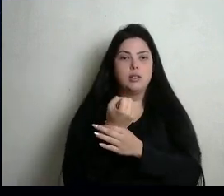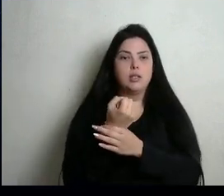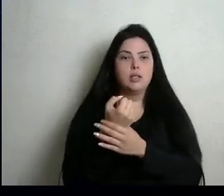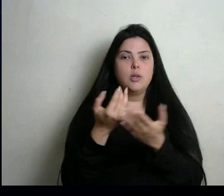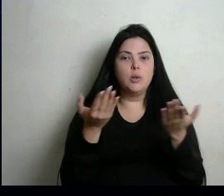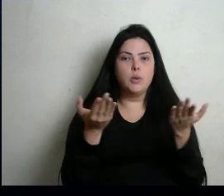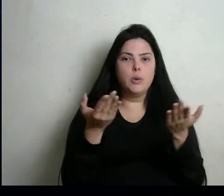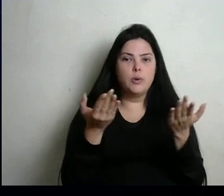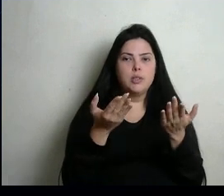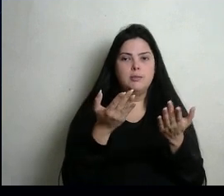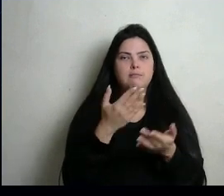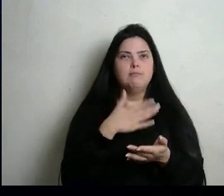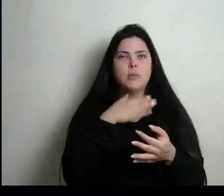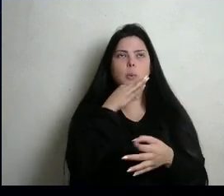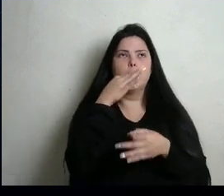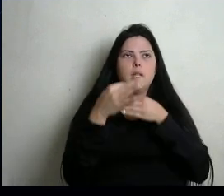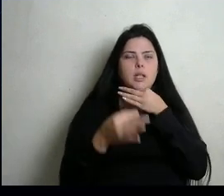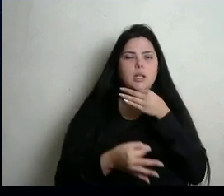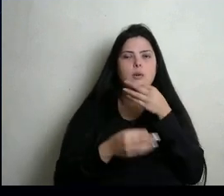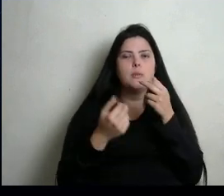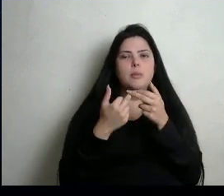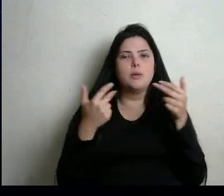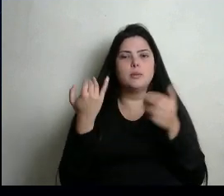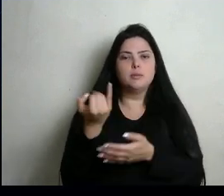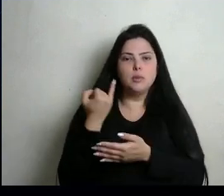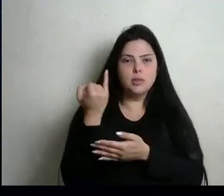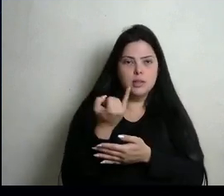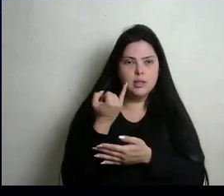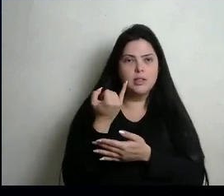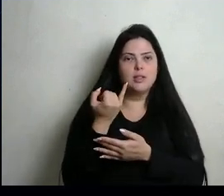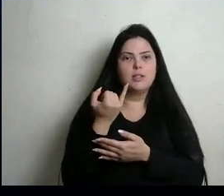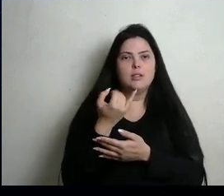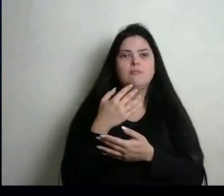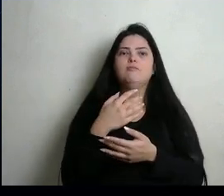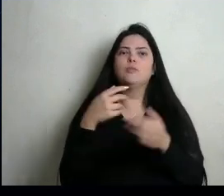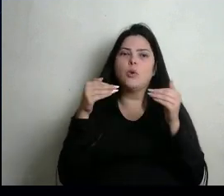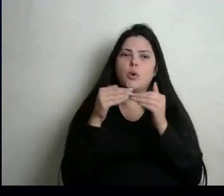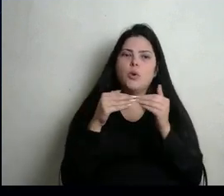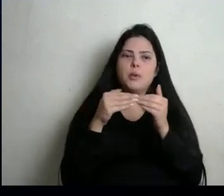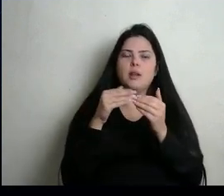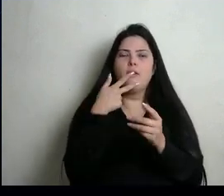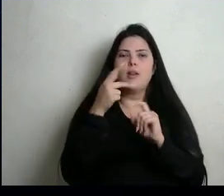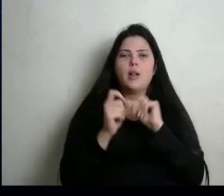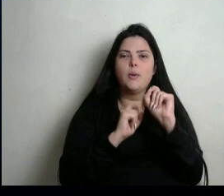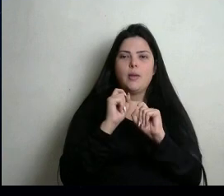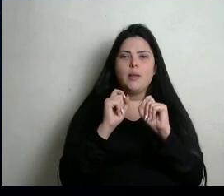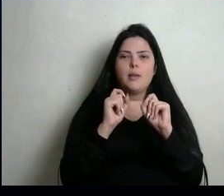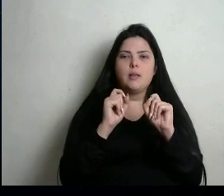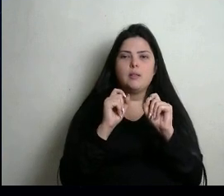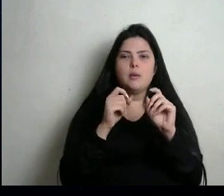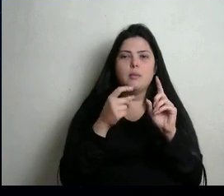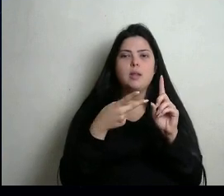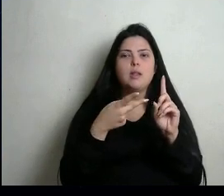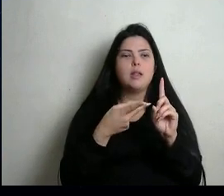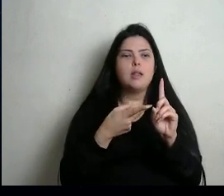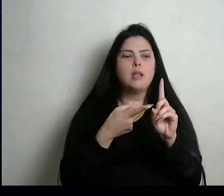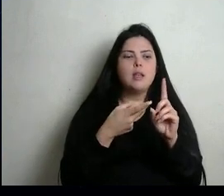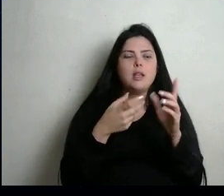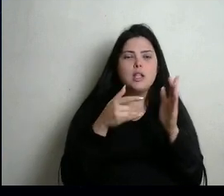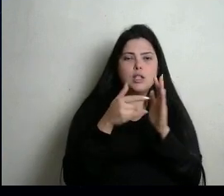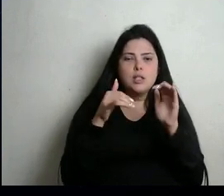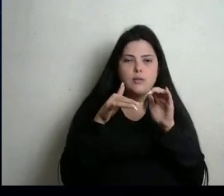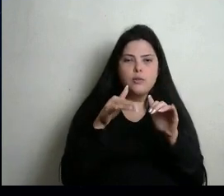para mim, é algo muito importante, faz total sentido hoje quando a gente fala da questão de DevSecOps, especialmente do momento,